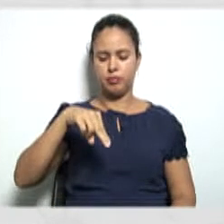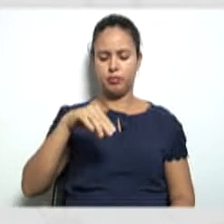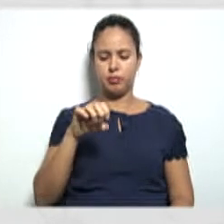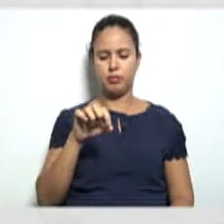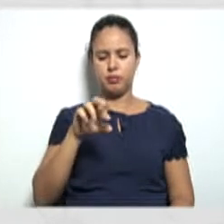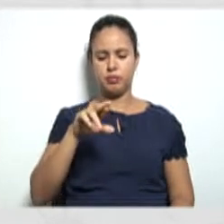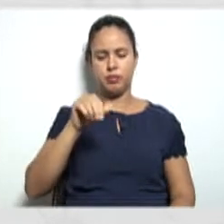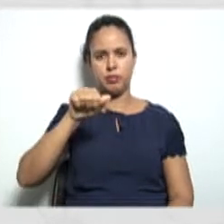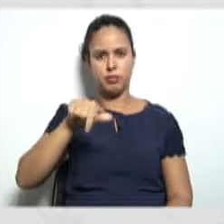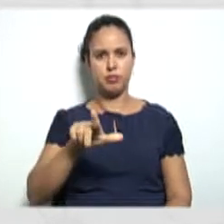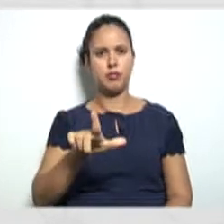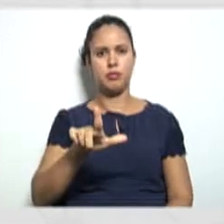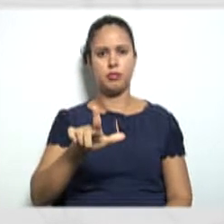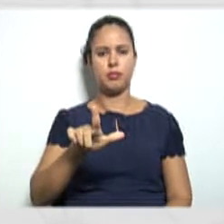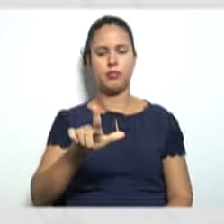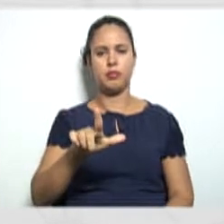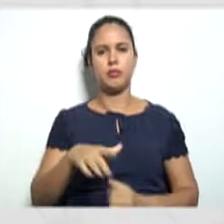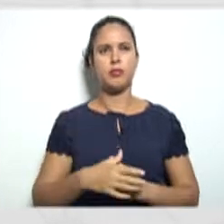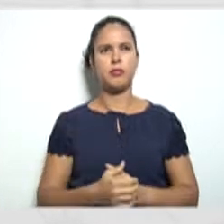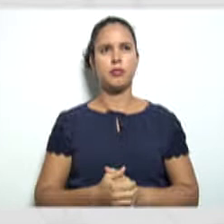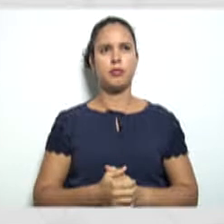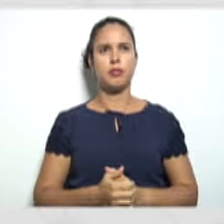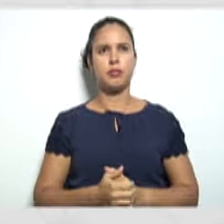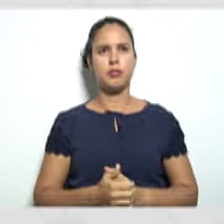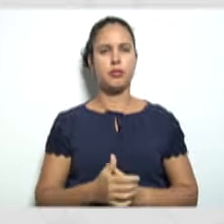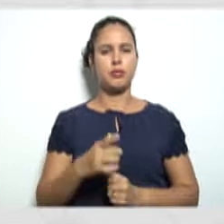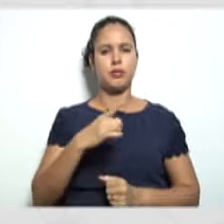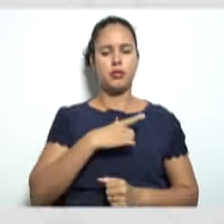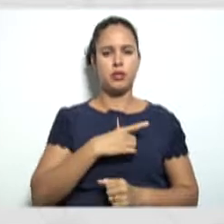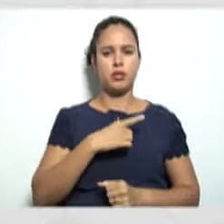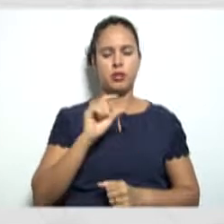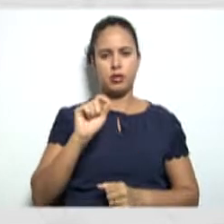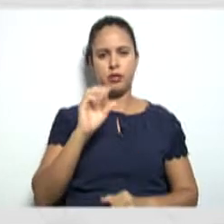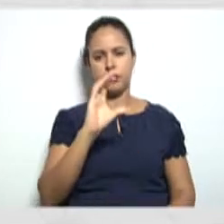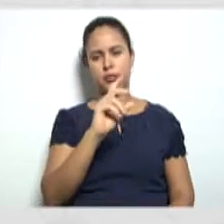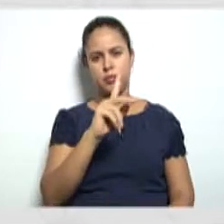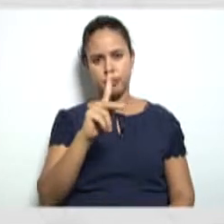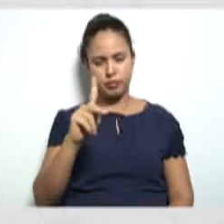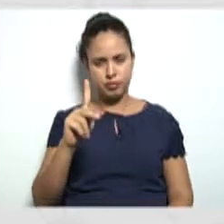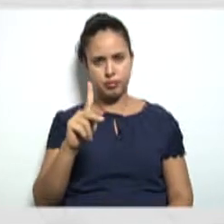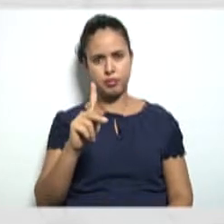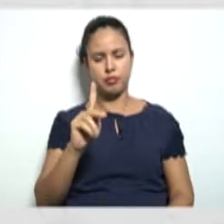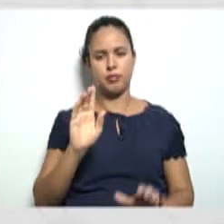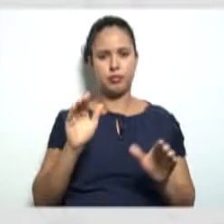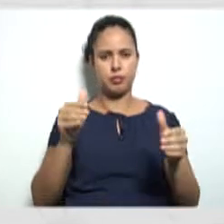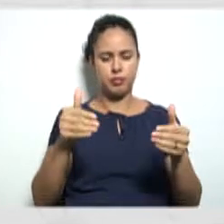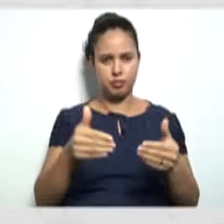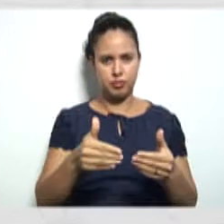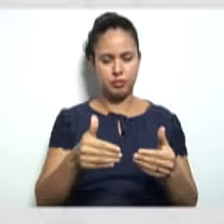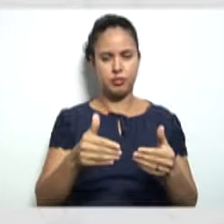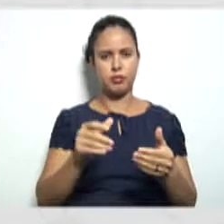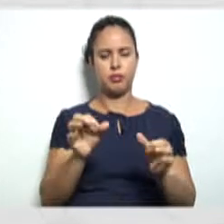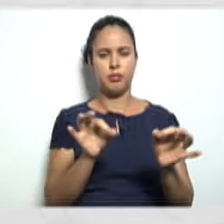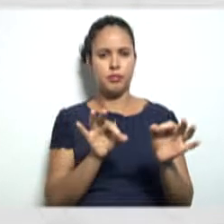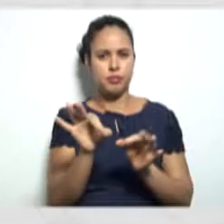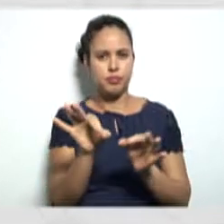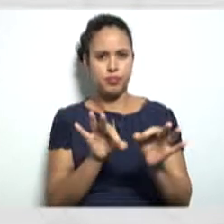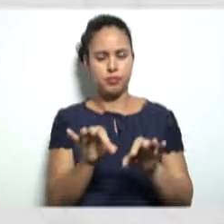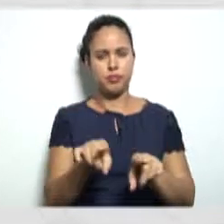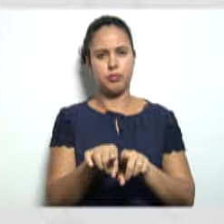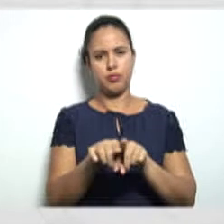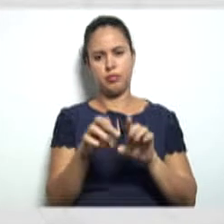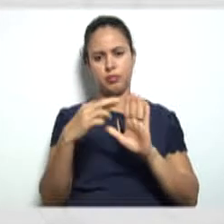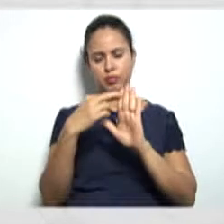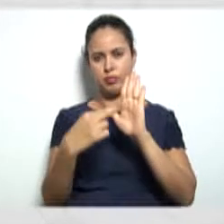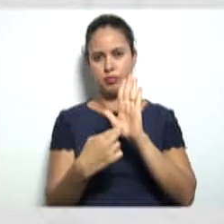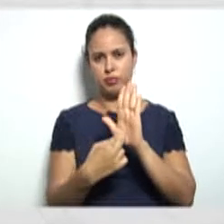ramo existe hoje as cooperativas minerais dedicam-se à gestão do negócio, com foco na organização e regularização